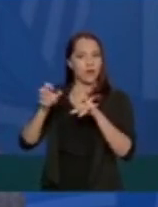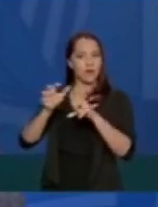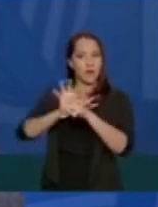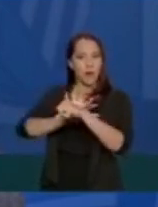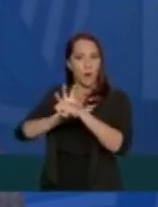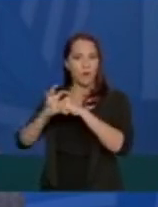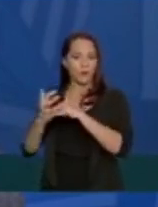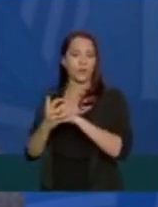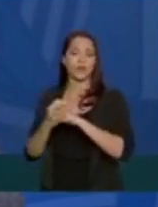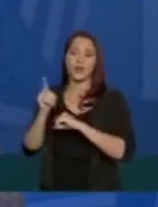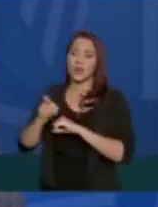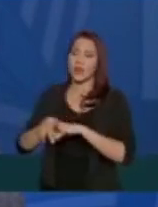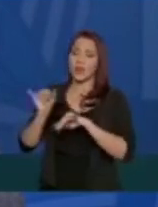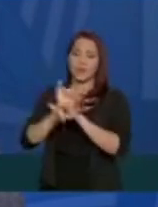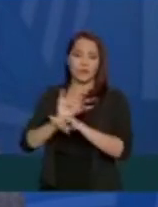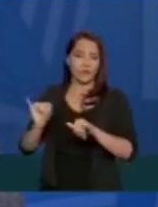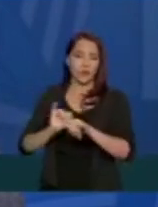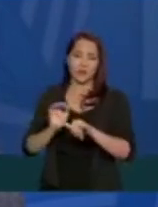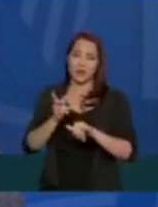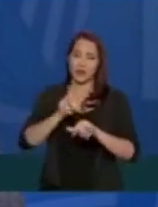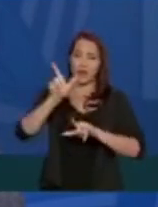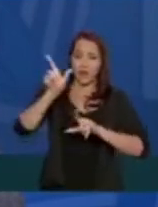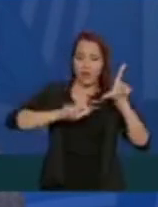são as informações que a própria imprensa